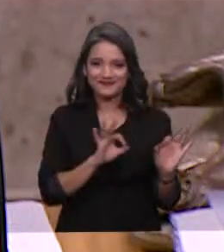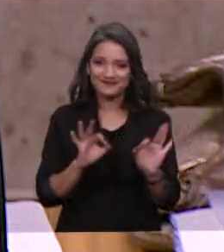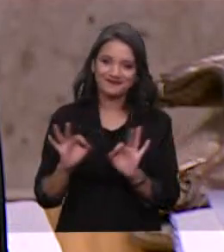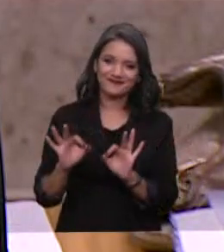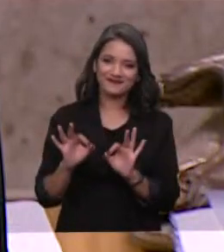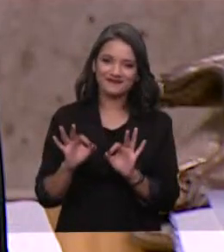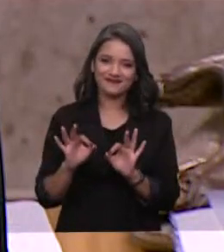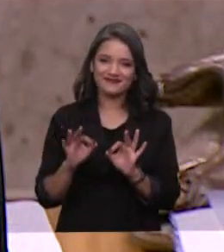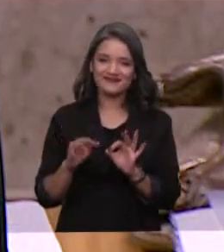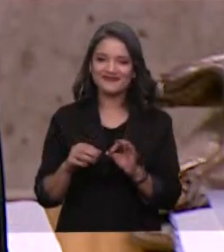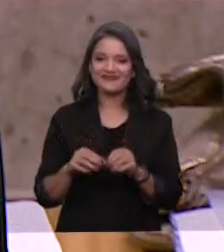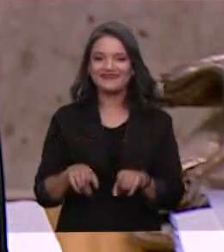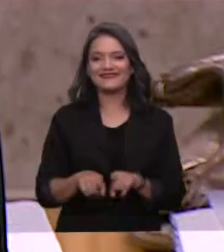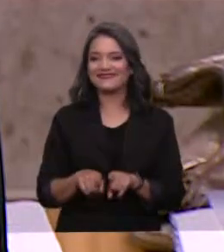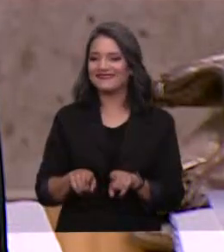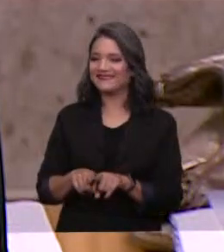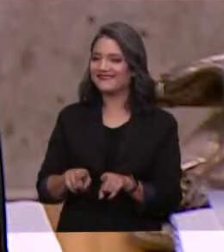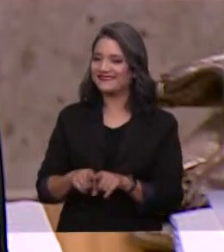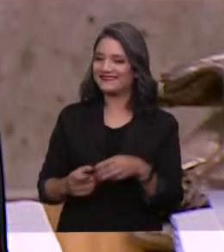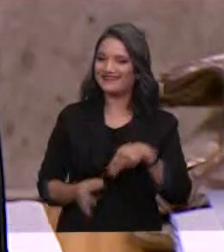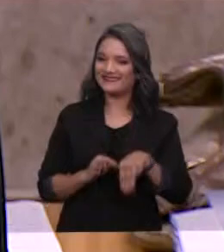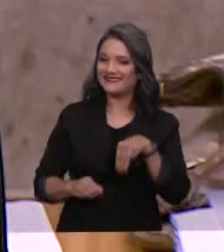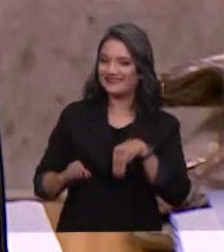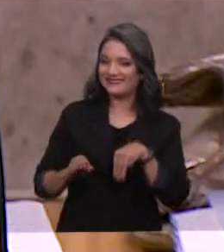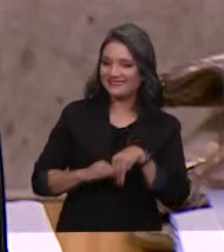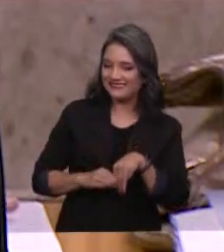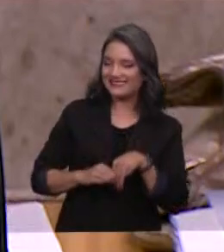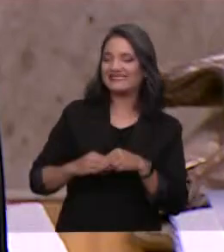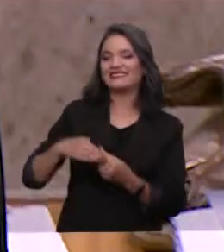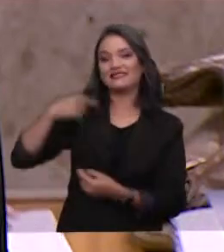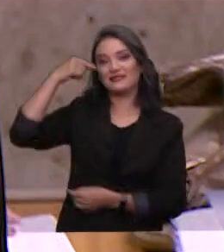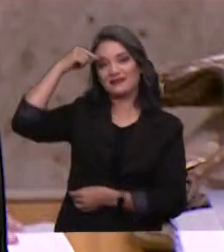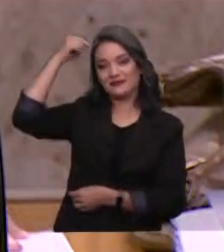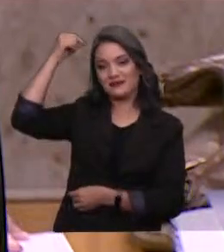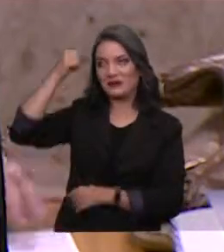Ministro Luiz Roberto também, que eu não havia antes cumprimentado.